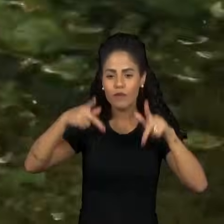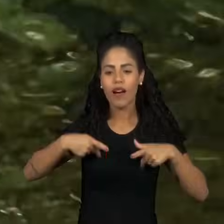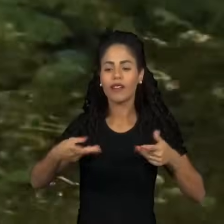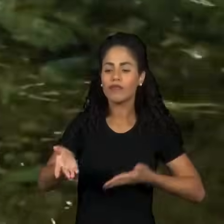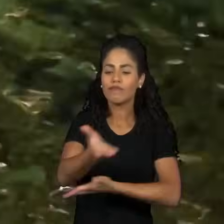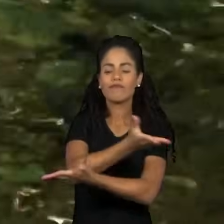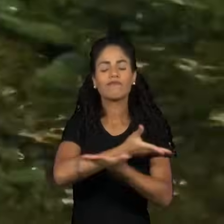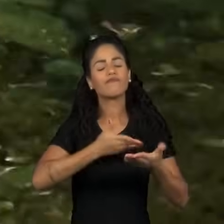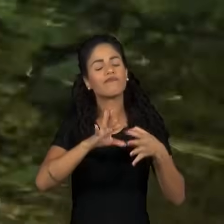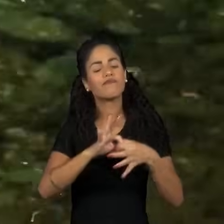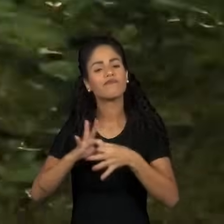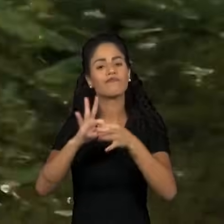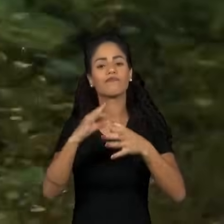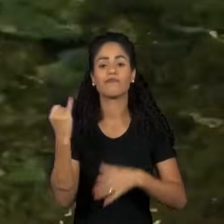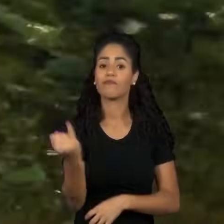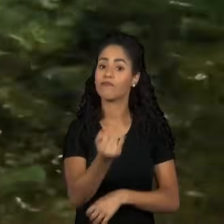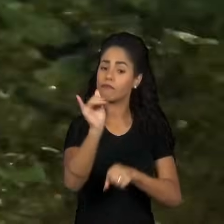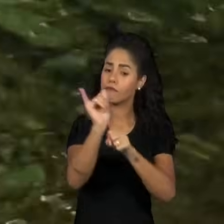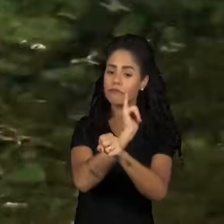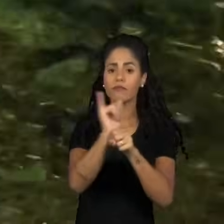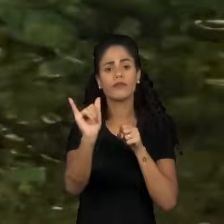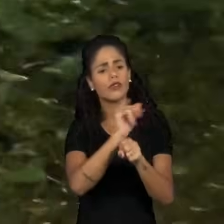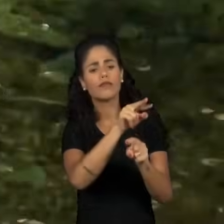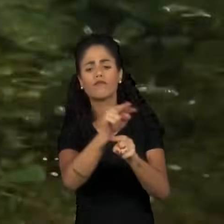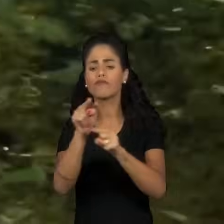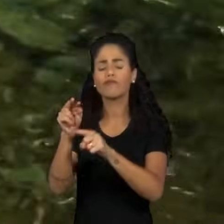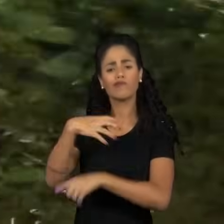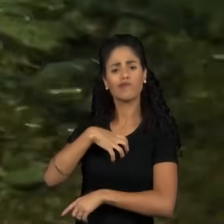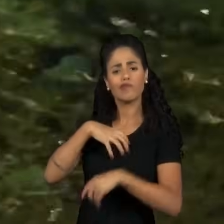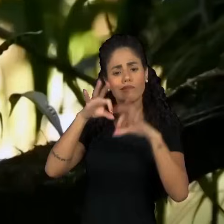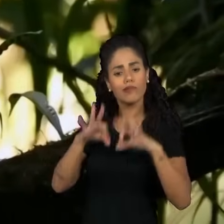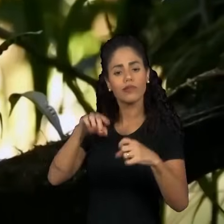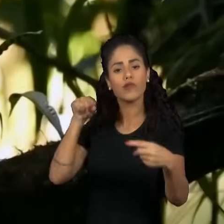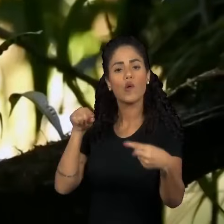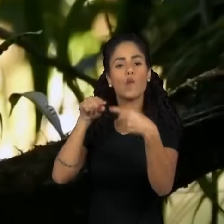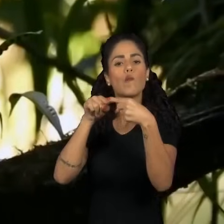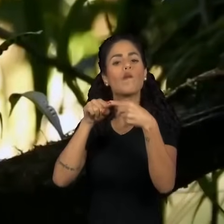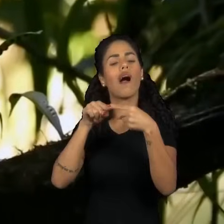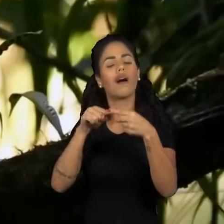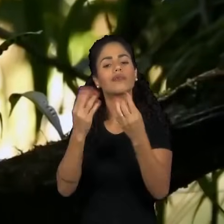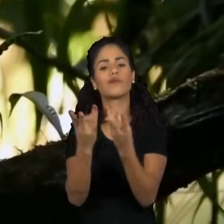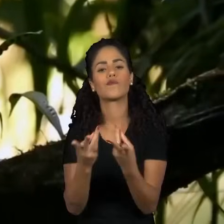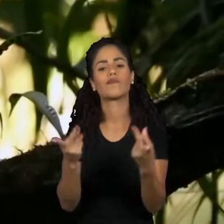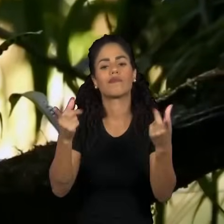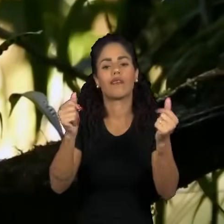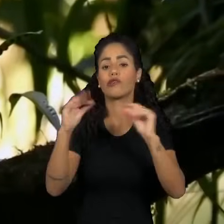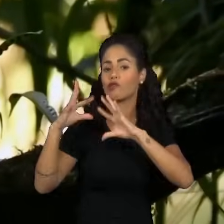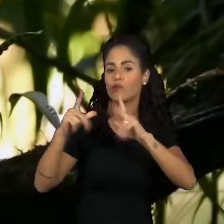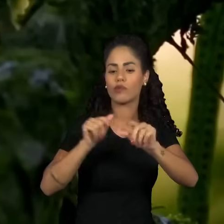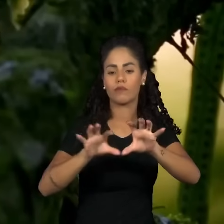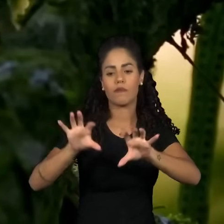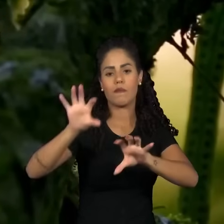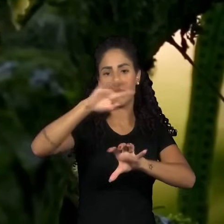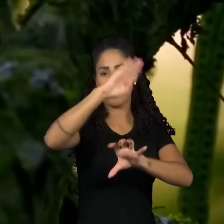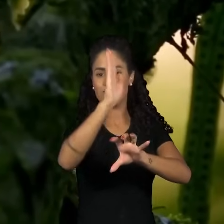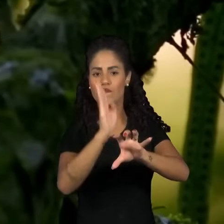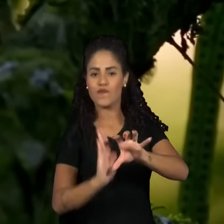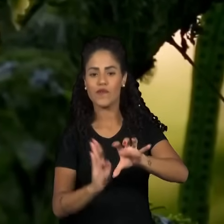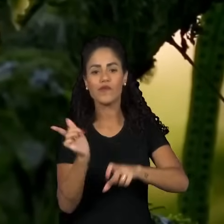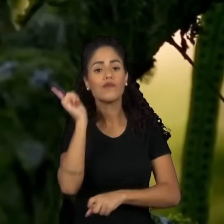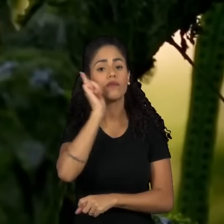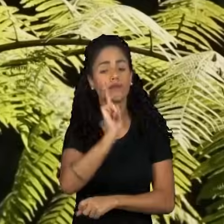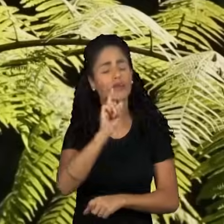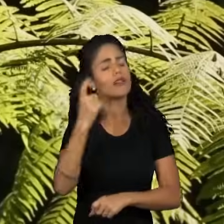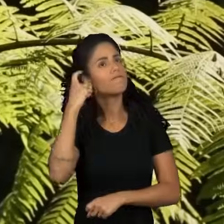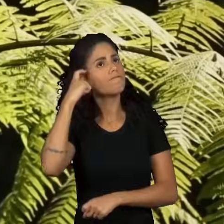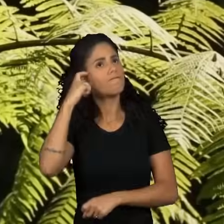prosperar. Estabelecer estratégias de preservação é garantir o equilíbrio de todos os biomas. Para isso precisa se